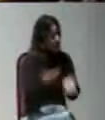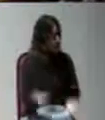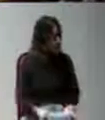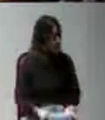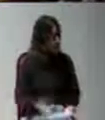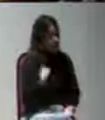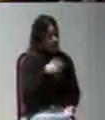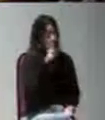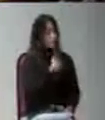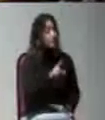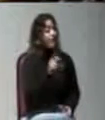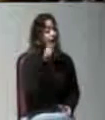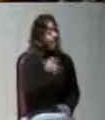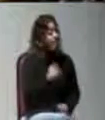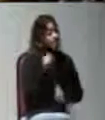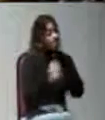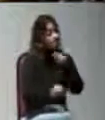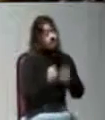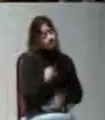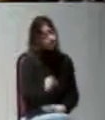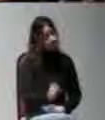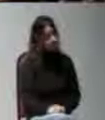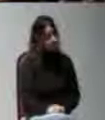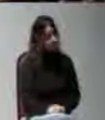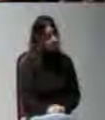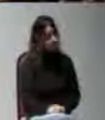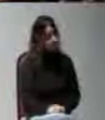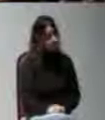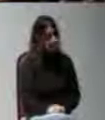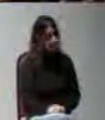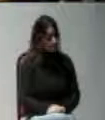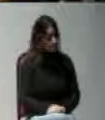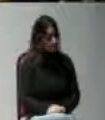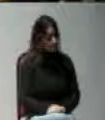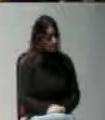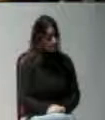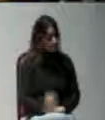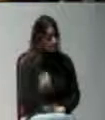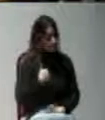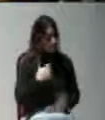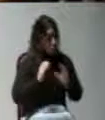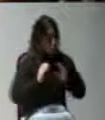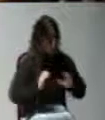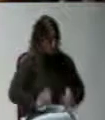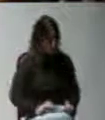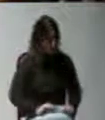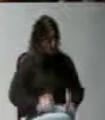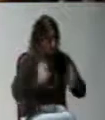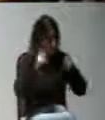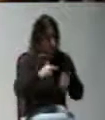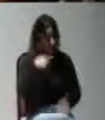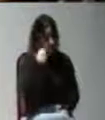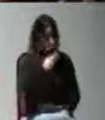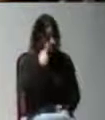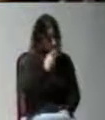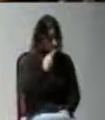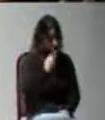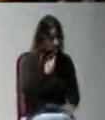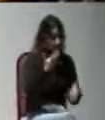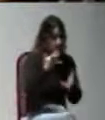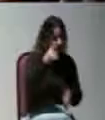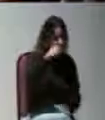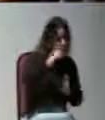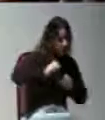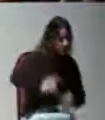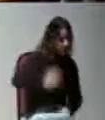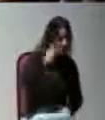questão possivelmente está no fato de que se cobra comportamentos de agentes políticos que simplesmente não existem, que